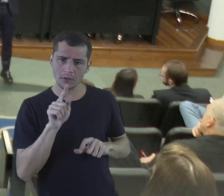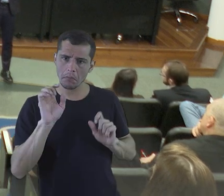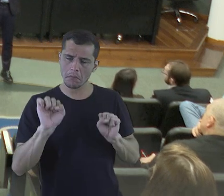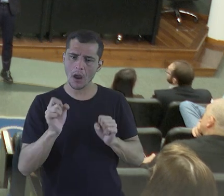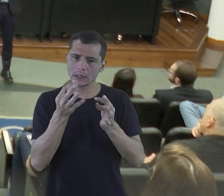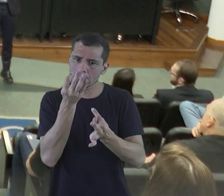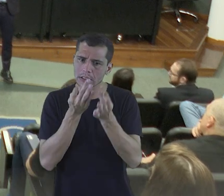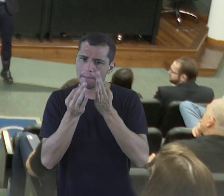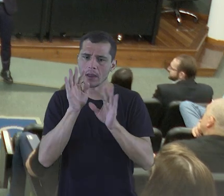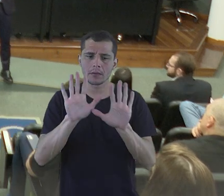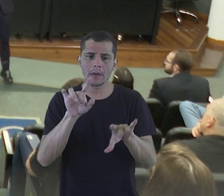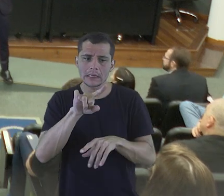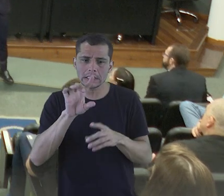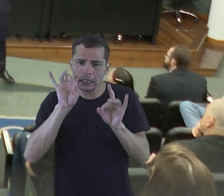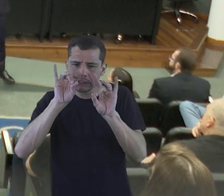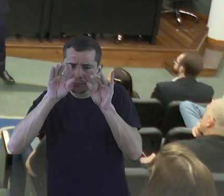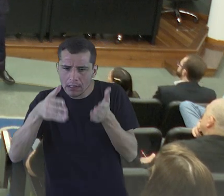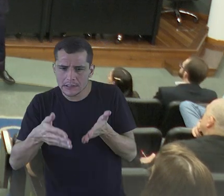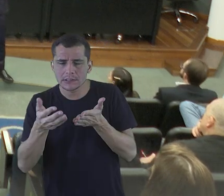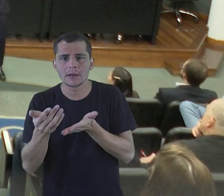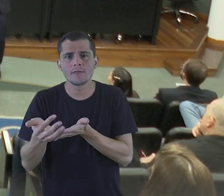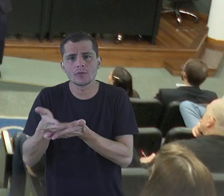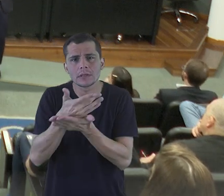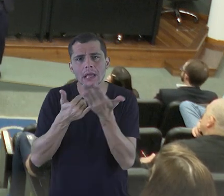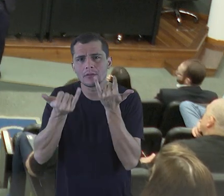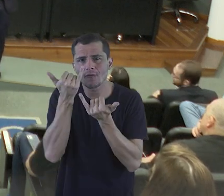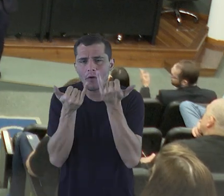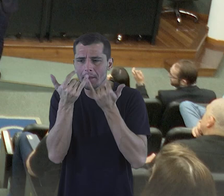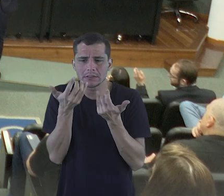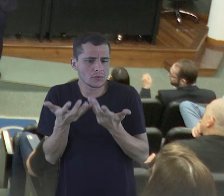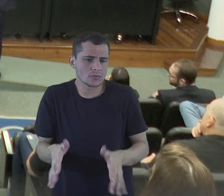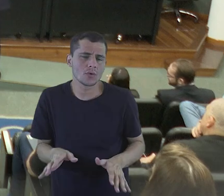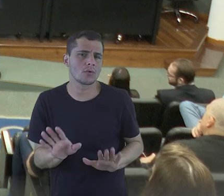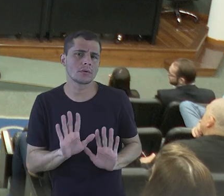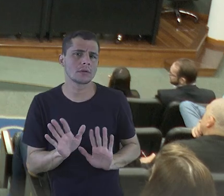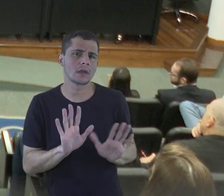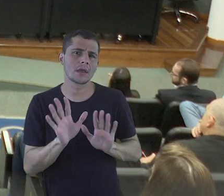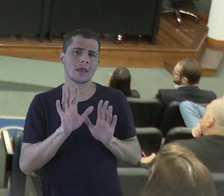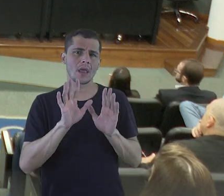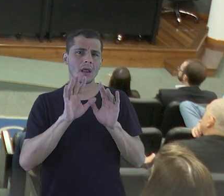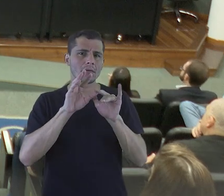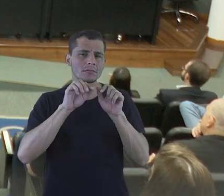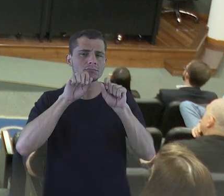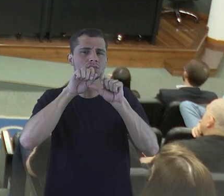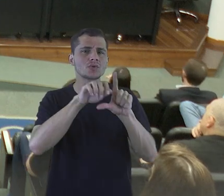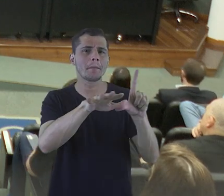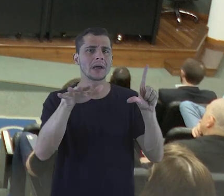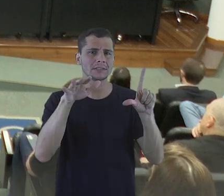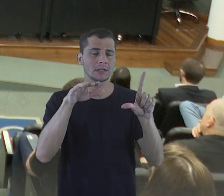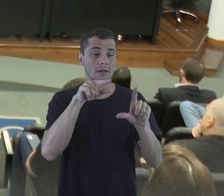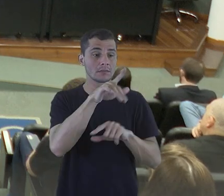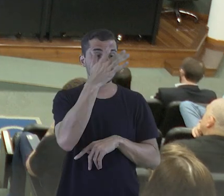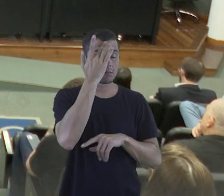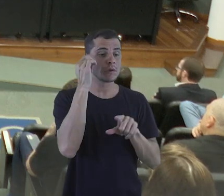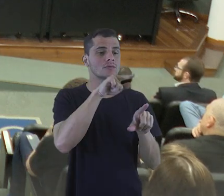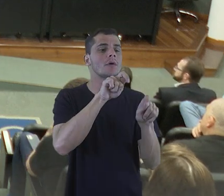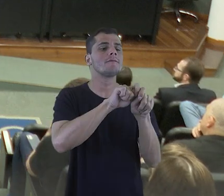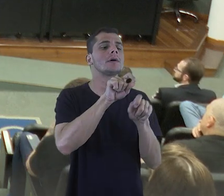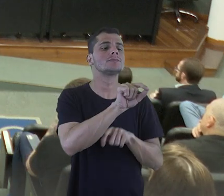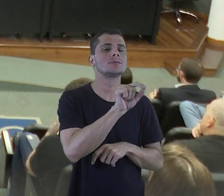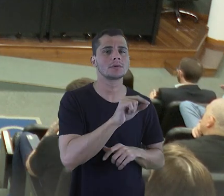mas essa situação específica da coleta do dado sensível eu não quero compartilhar o que você faz? como é que teu nome?